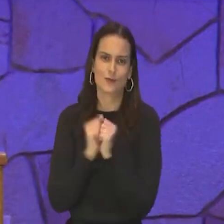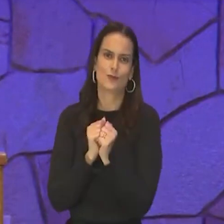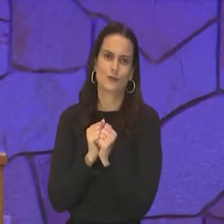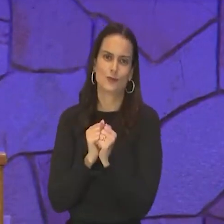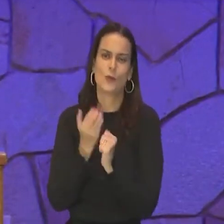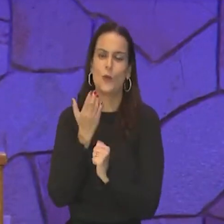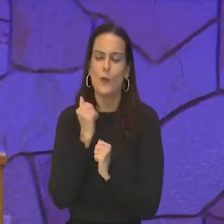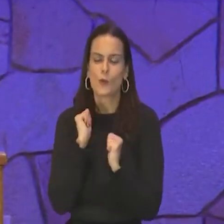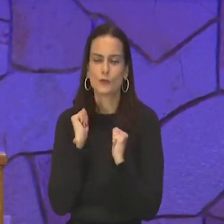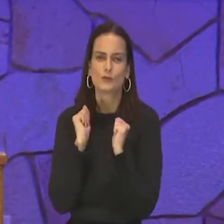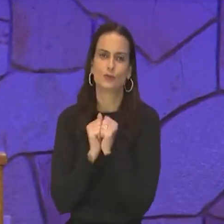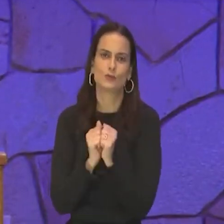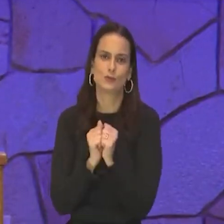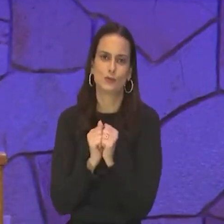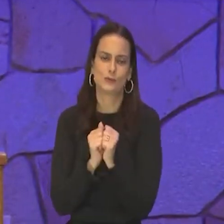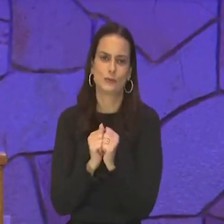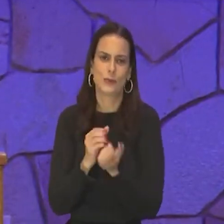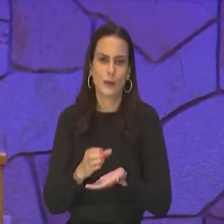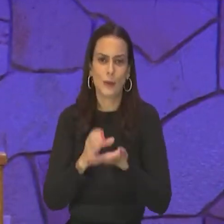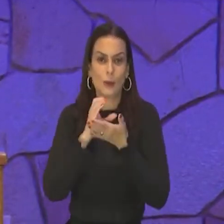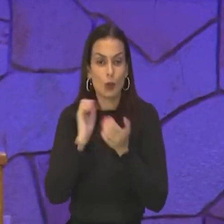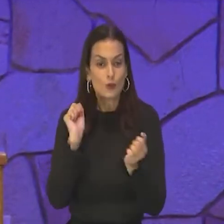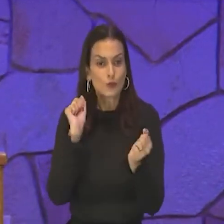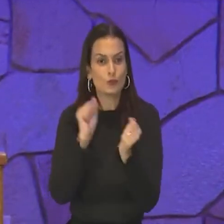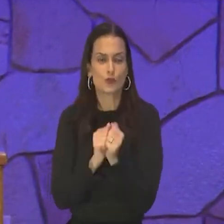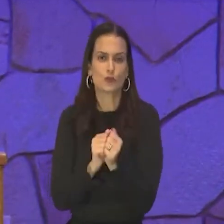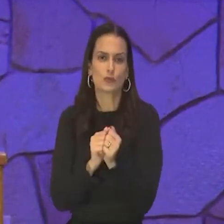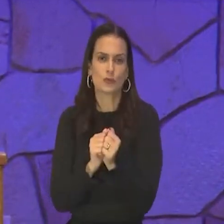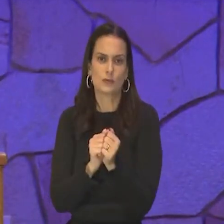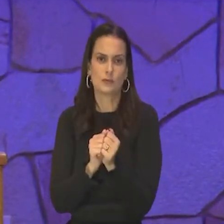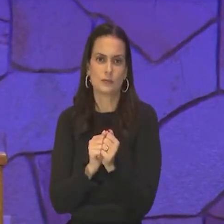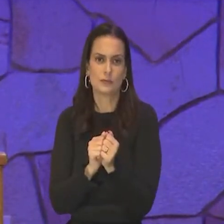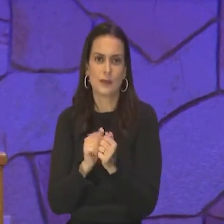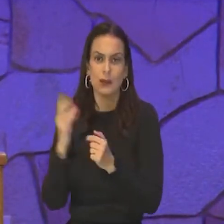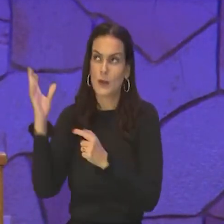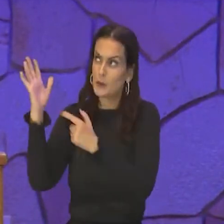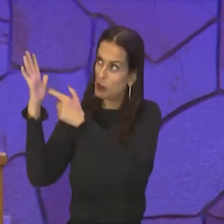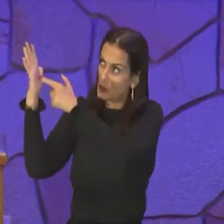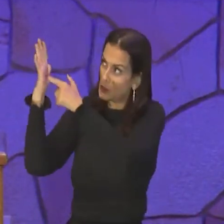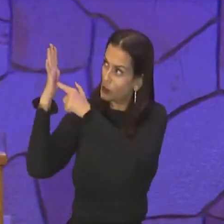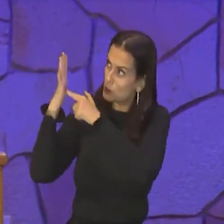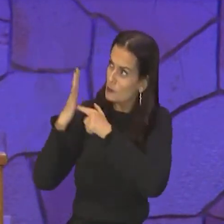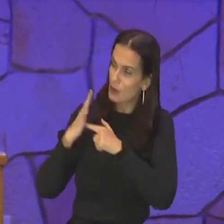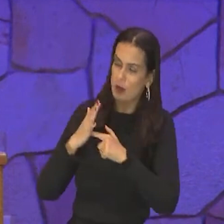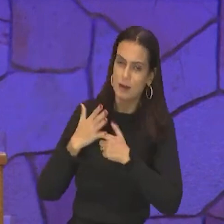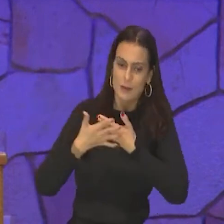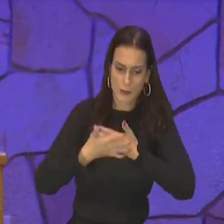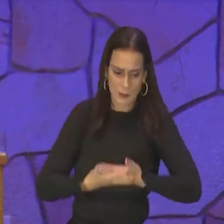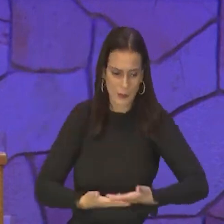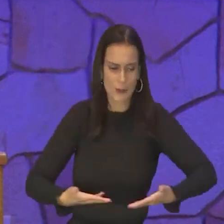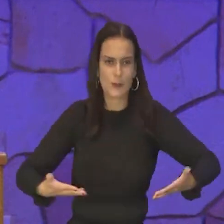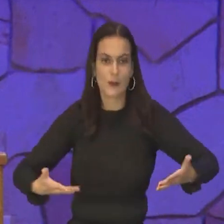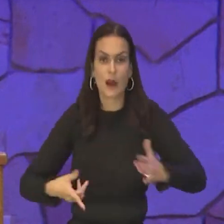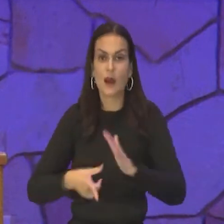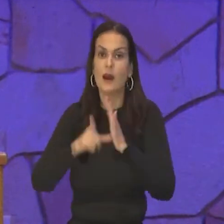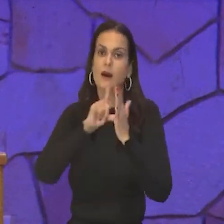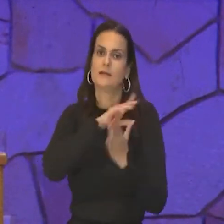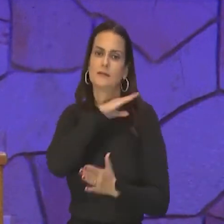comer conosco, por beber conosco, por se revelar a nós naquele momento de ceia que antecede a sua